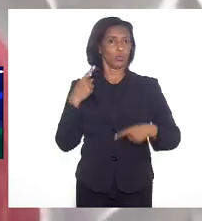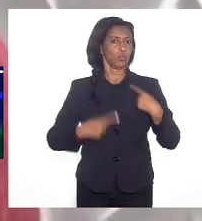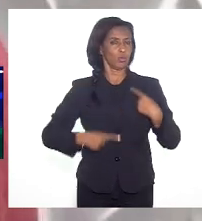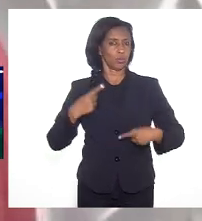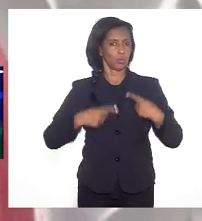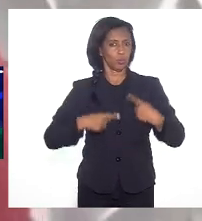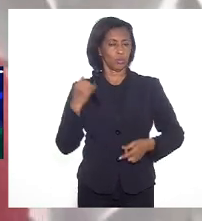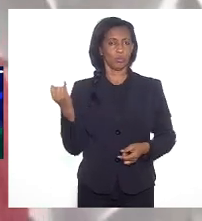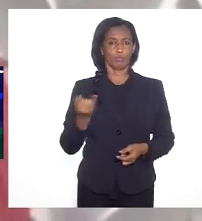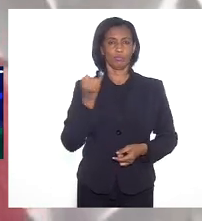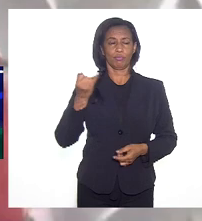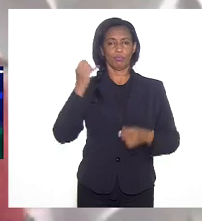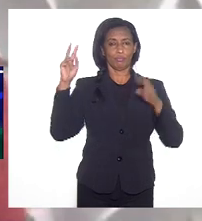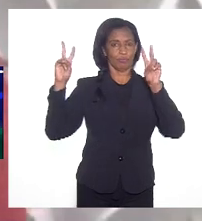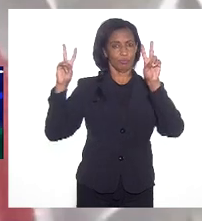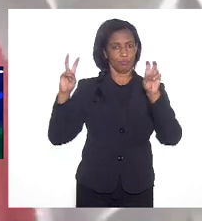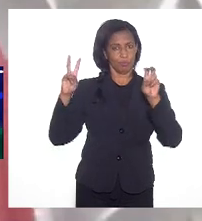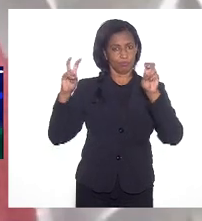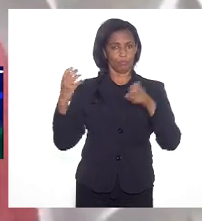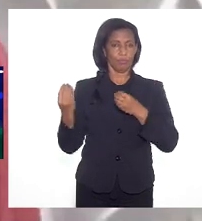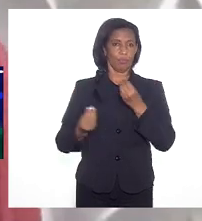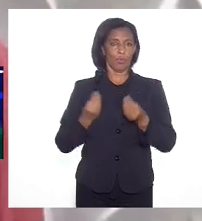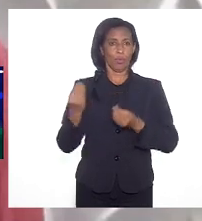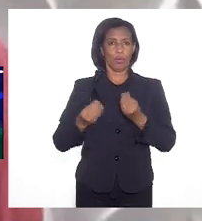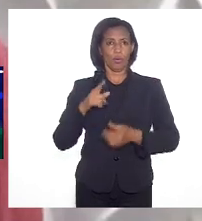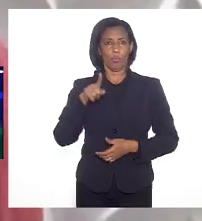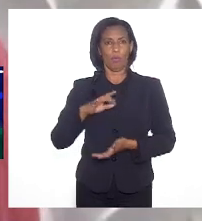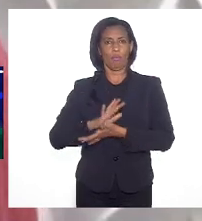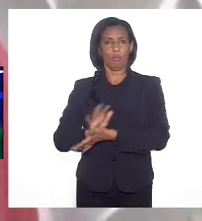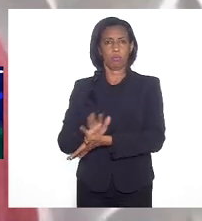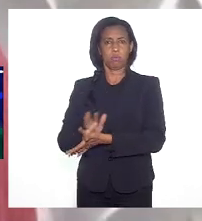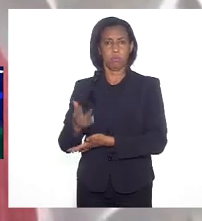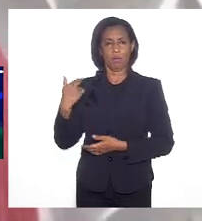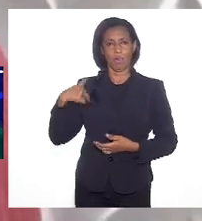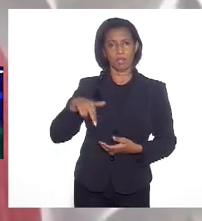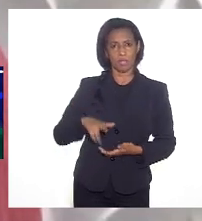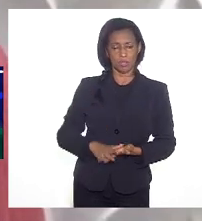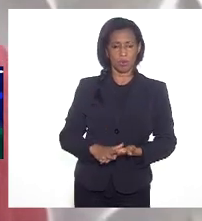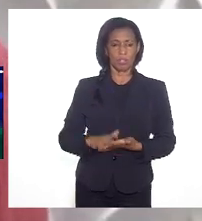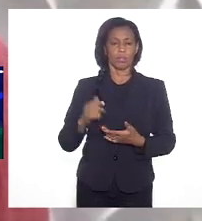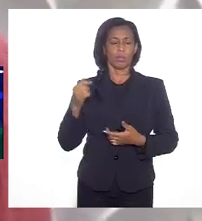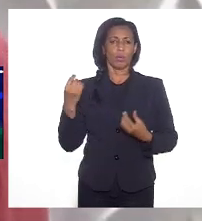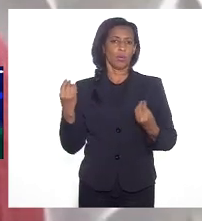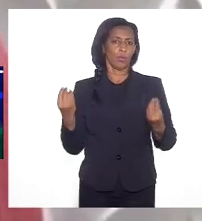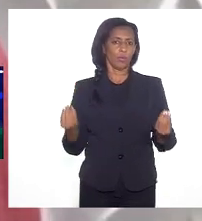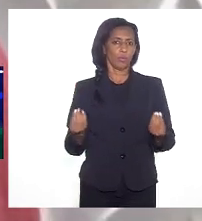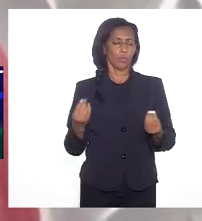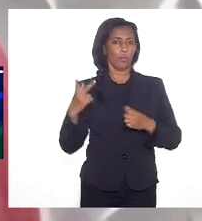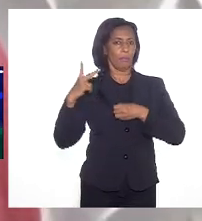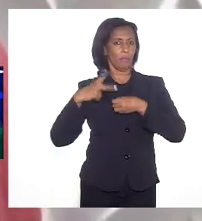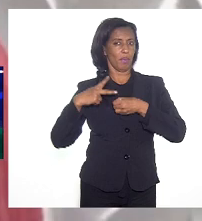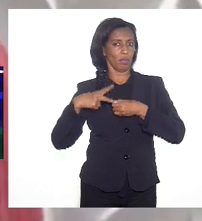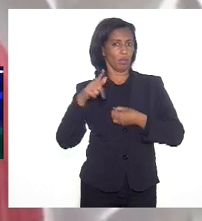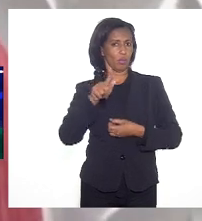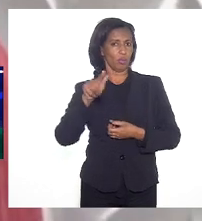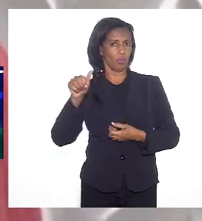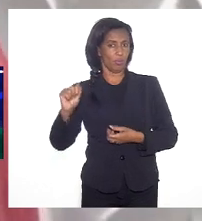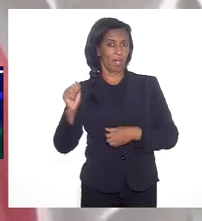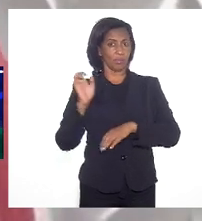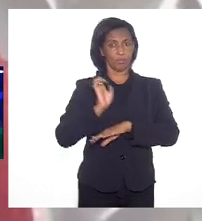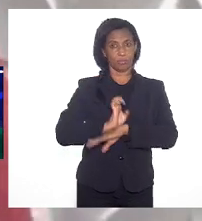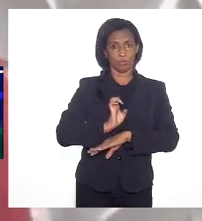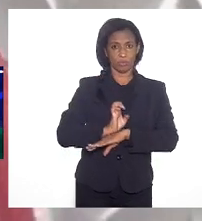importantes temas como é a questão do racismo religioso a questão do petróleo e do gás em nosso